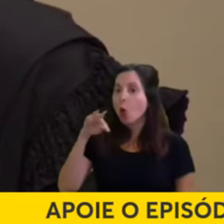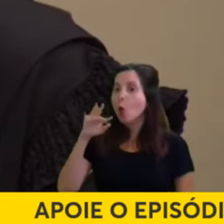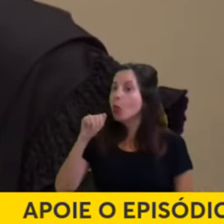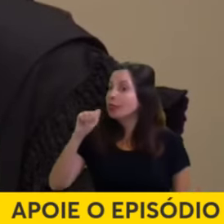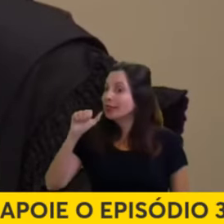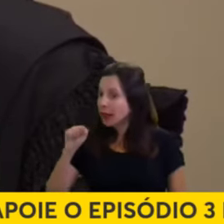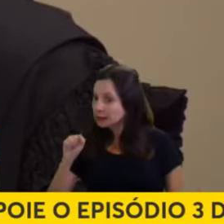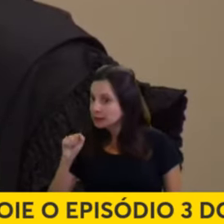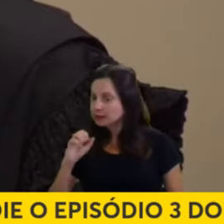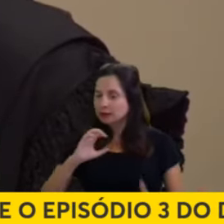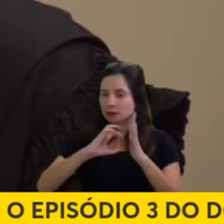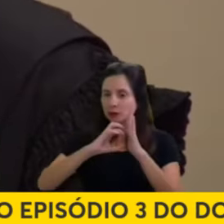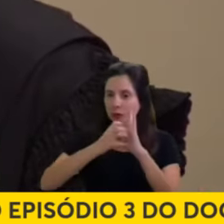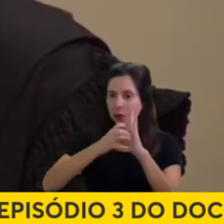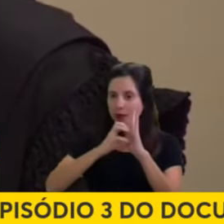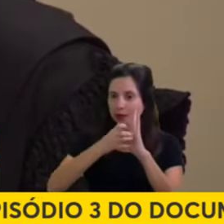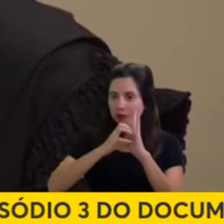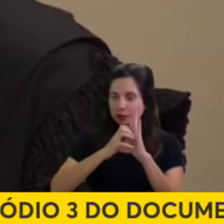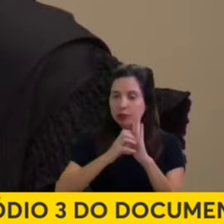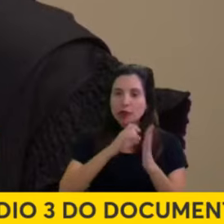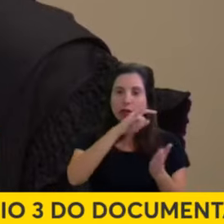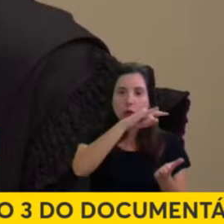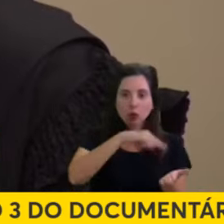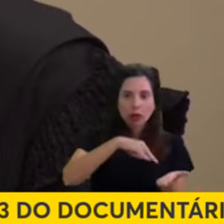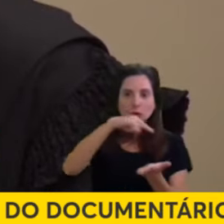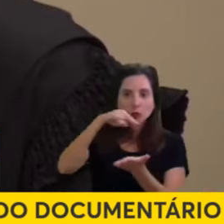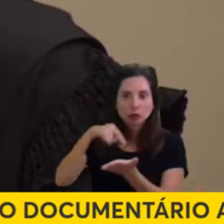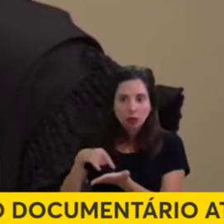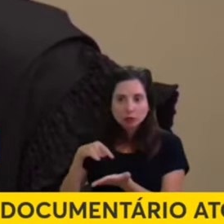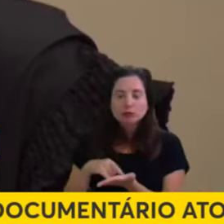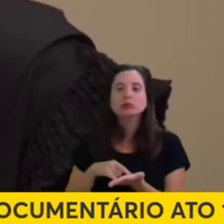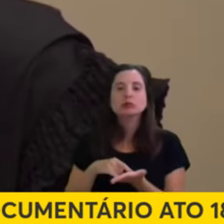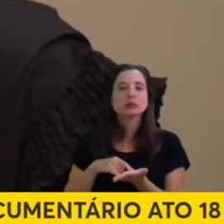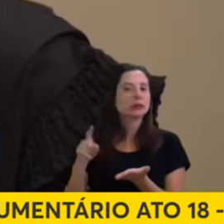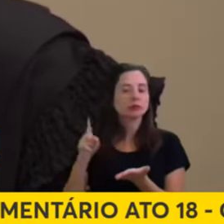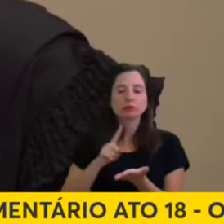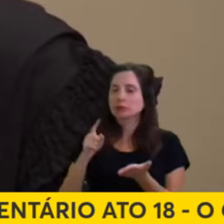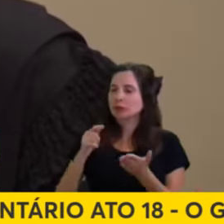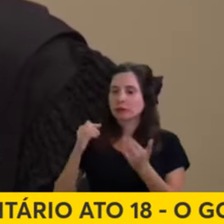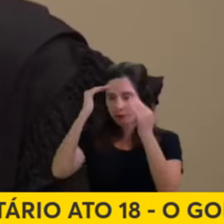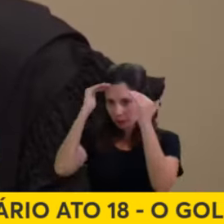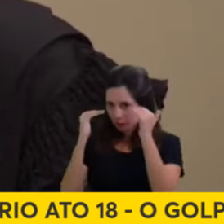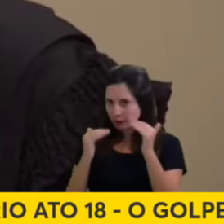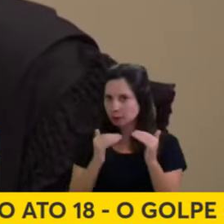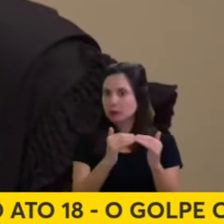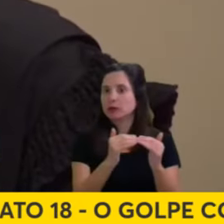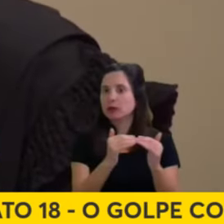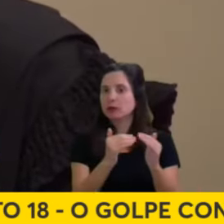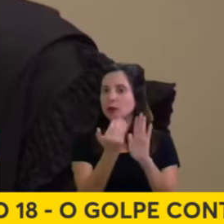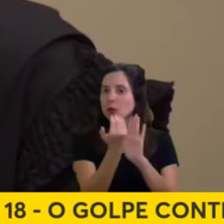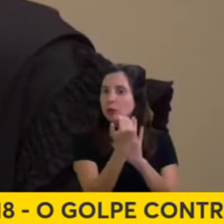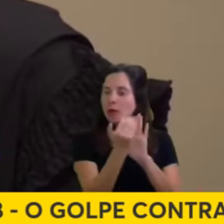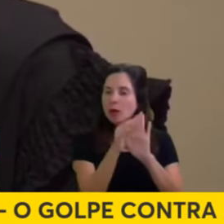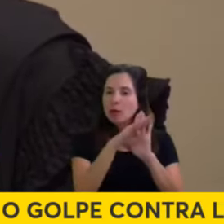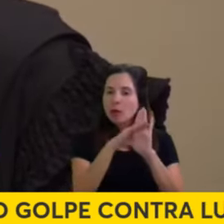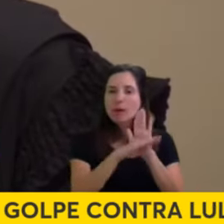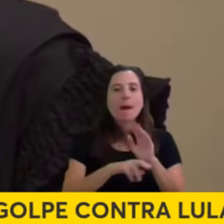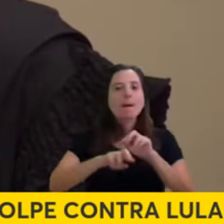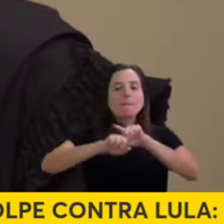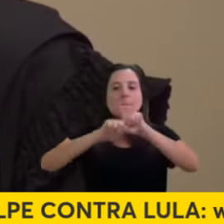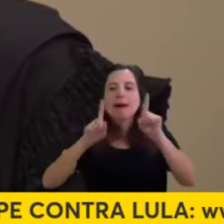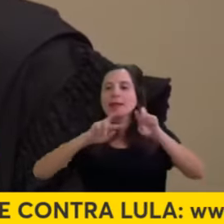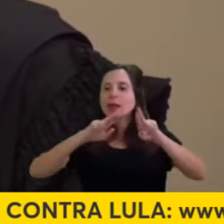prestados em cada um dos contratos e eventual desvirtuamento do ajustado mas não pode ser atribuído como abuso de poder